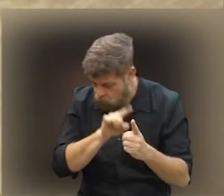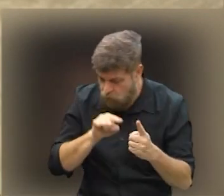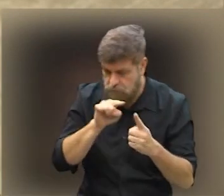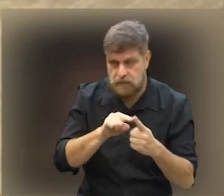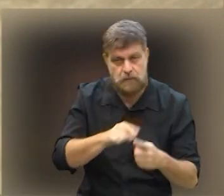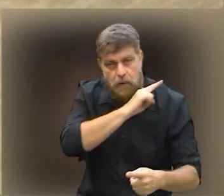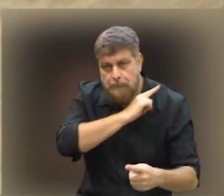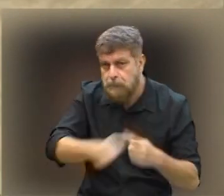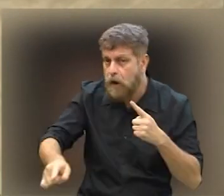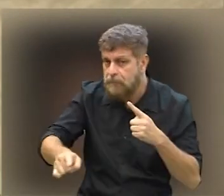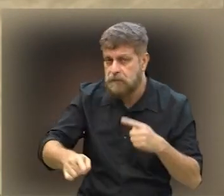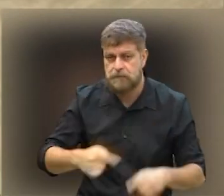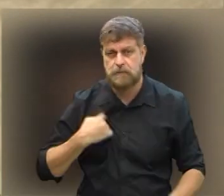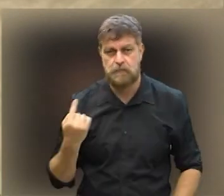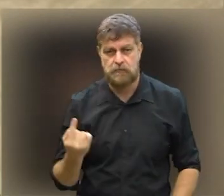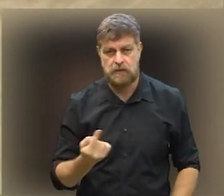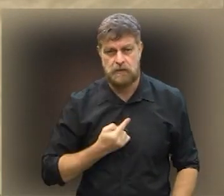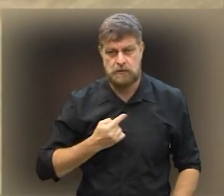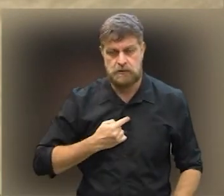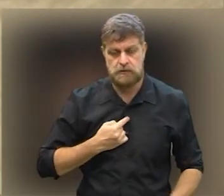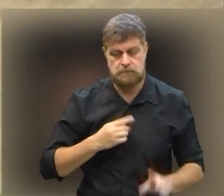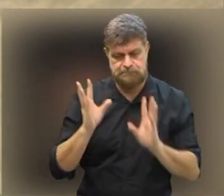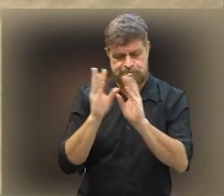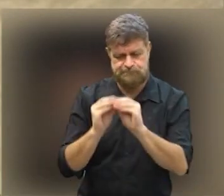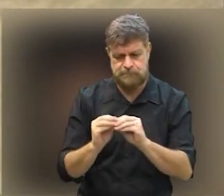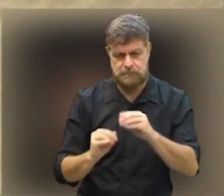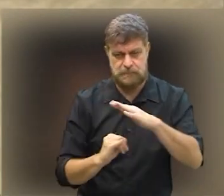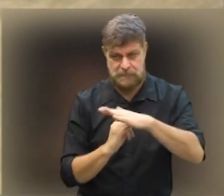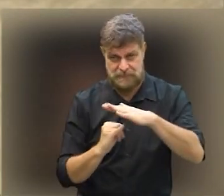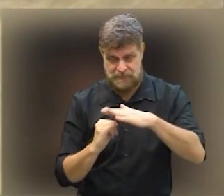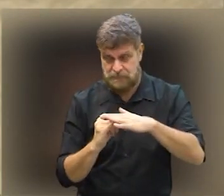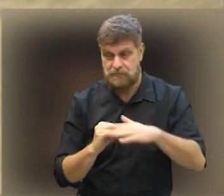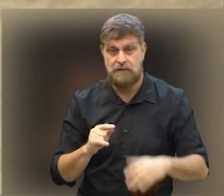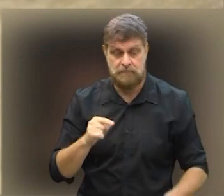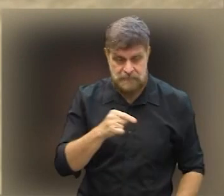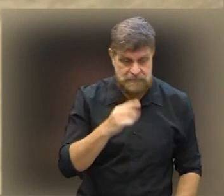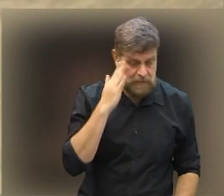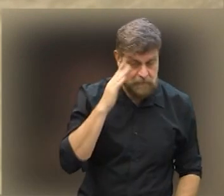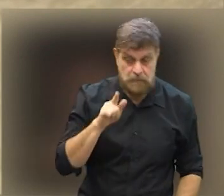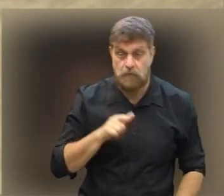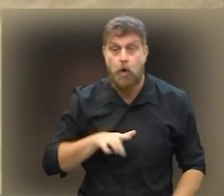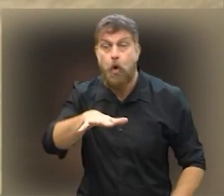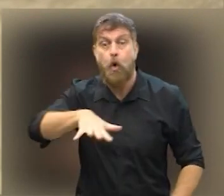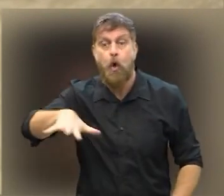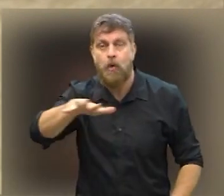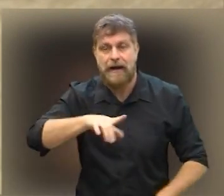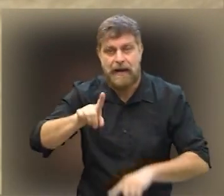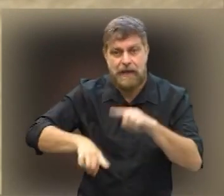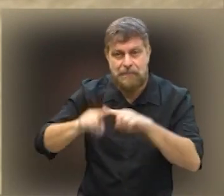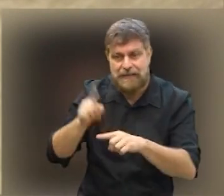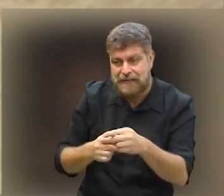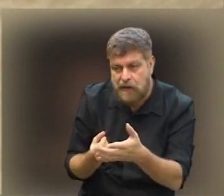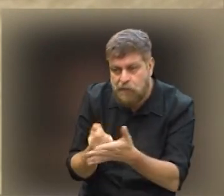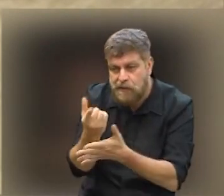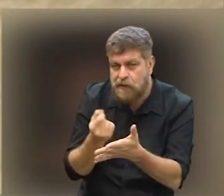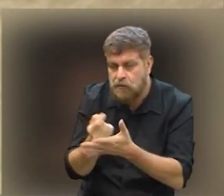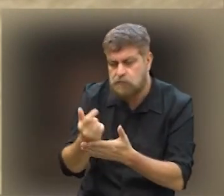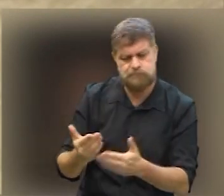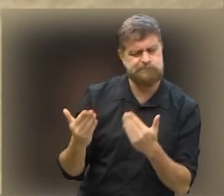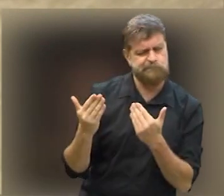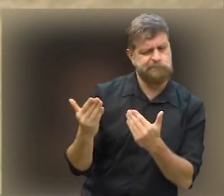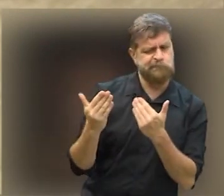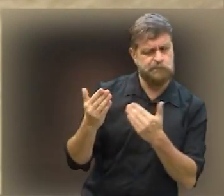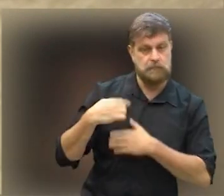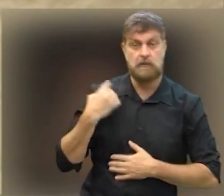esse projeto visa exatamente coibir. E aí a gente, fechando esses estabelecimentos que compram esses produtos